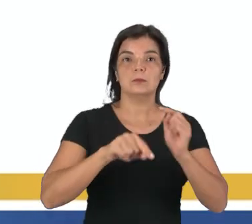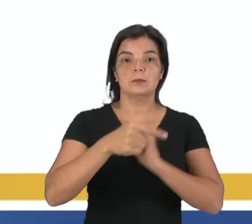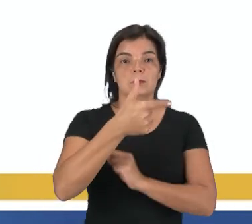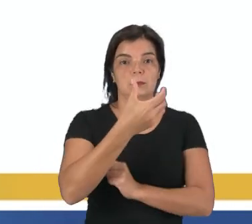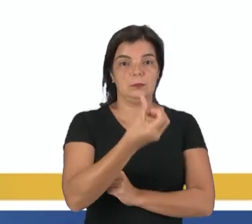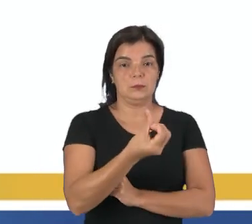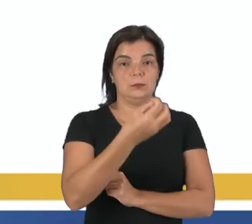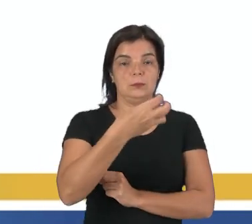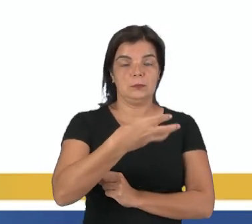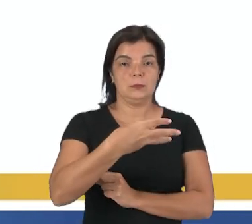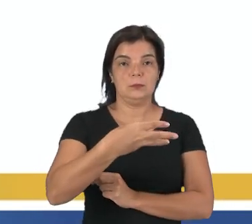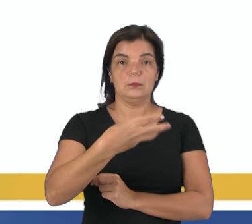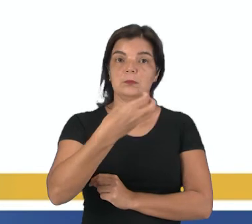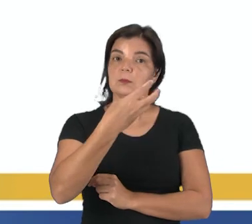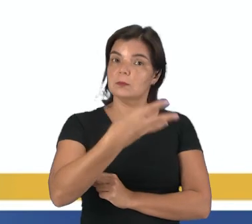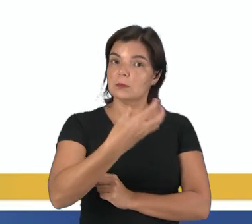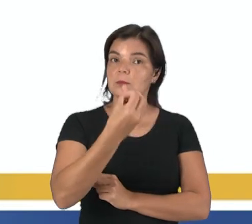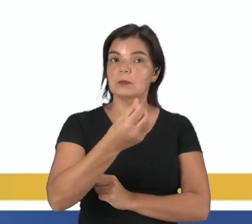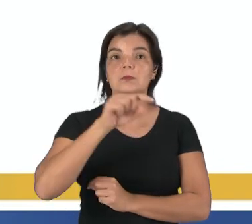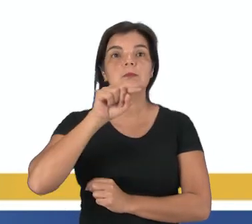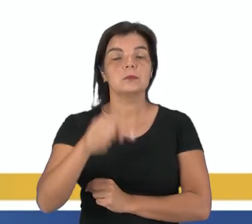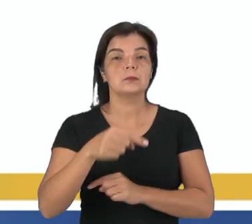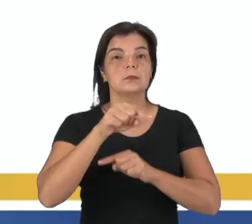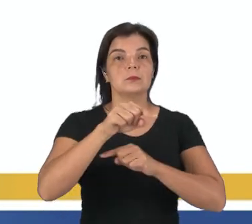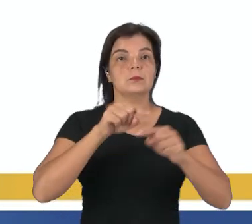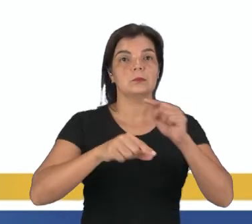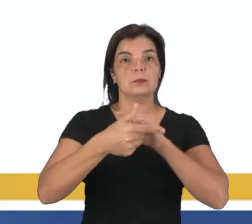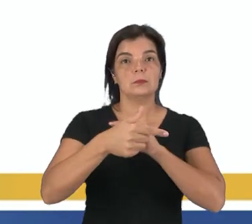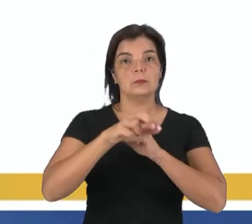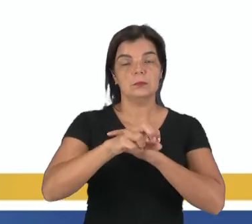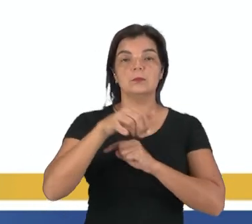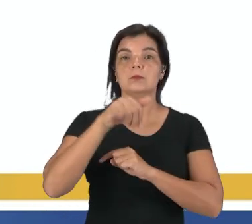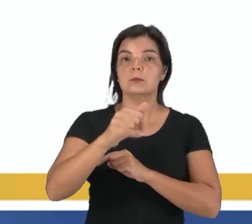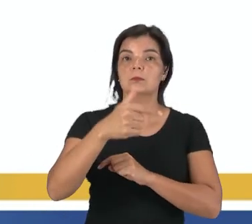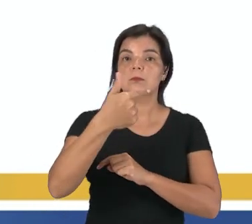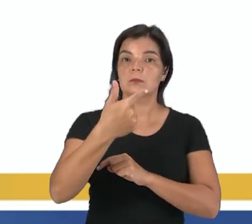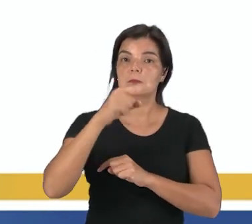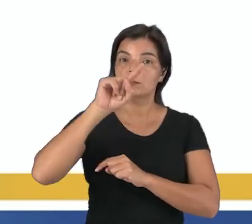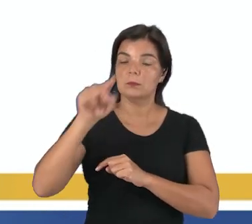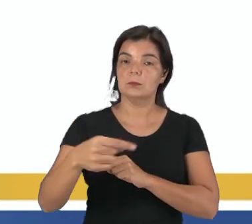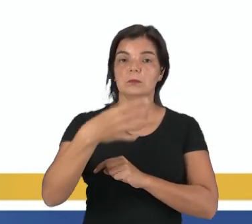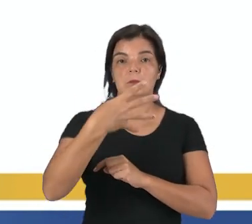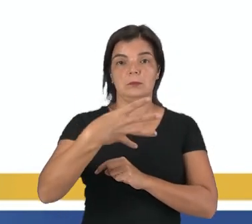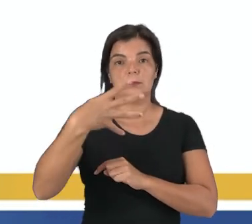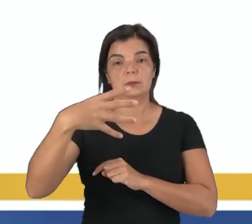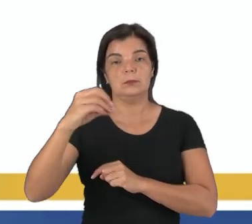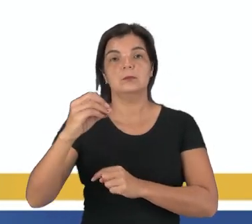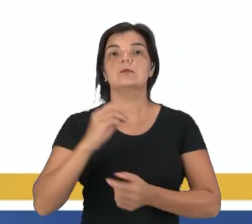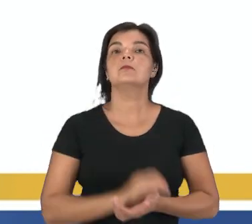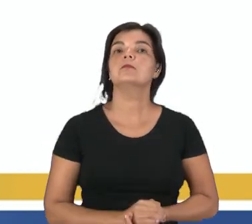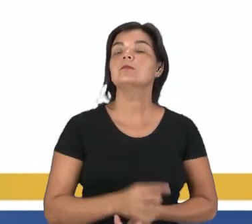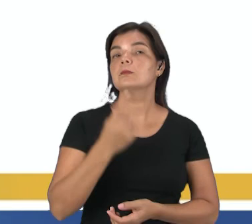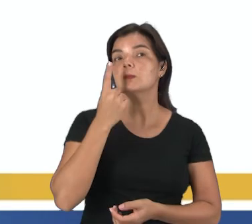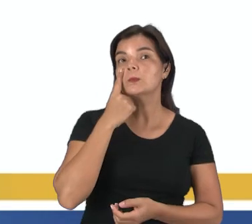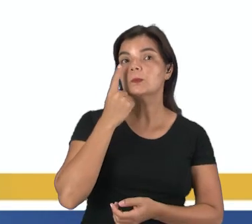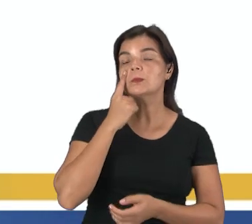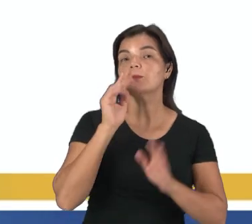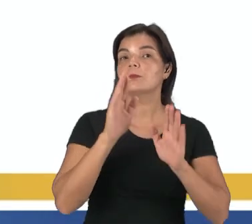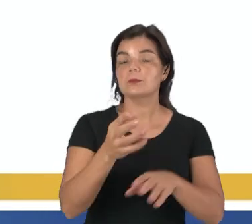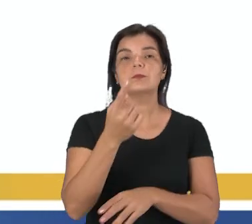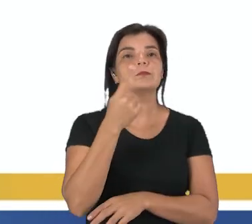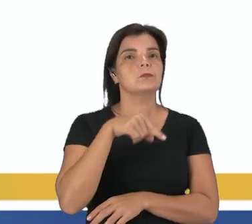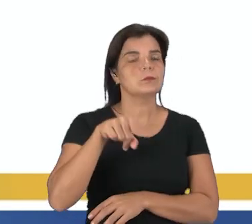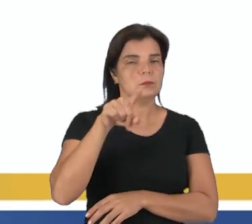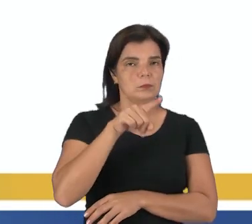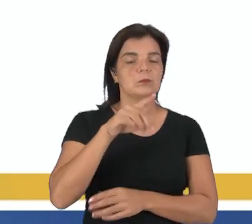ser igual a 36.000 dividido para 25. E y vai ser igual a 1.440. Observem que eu já vi